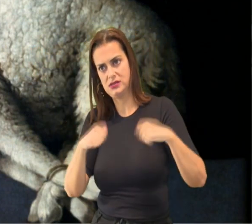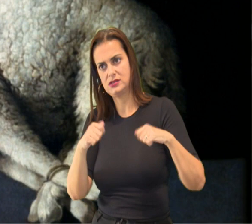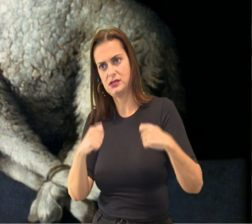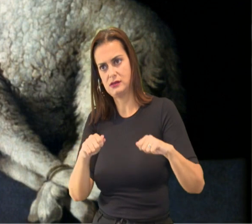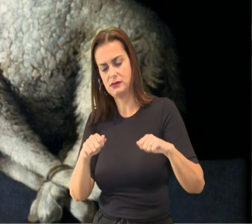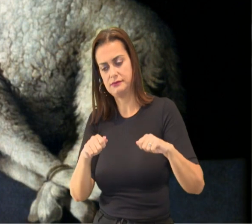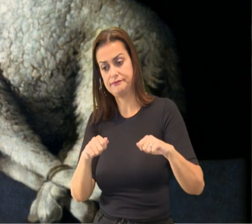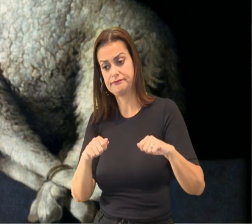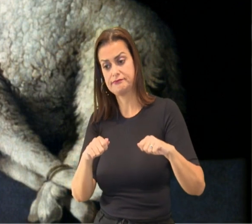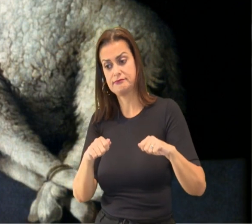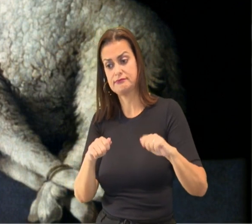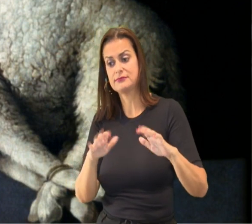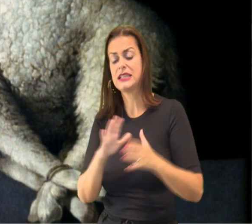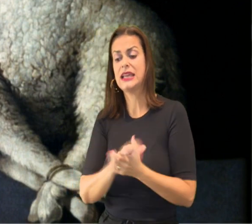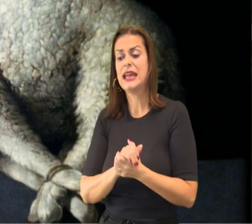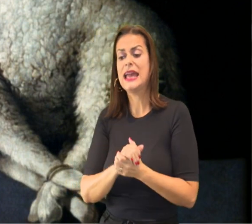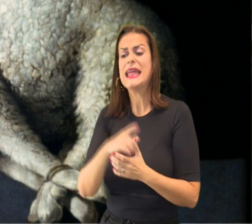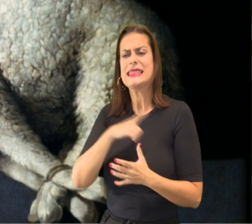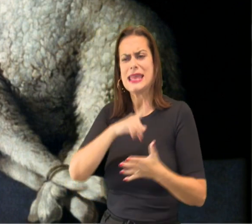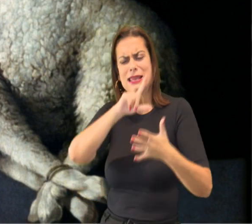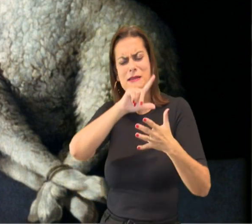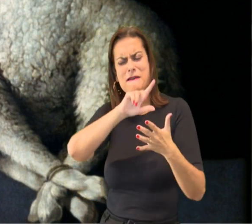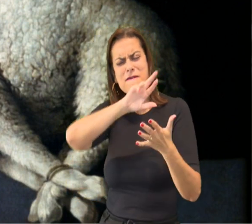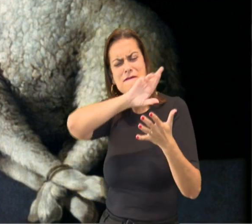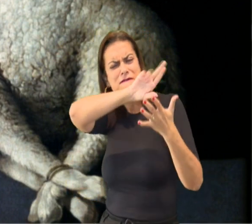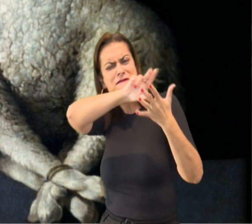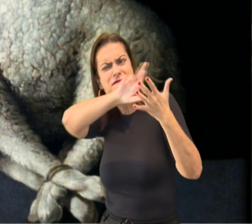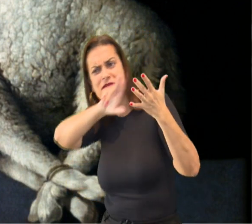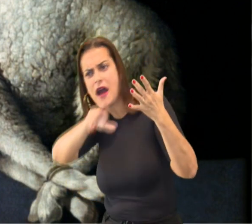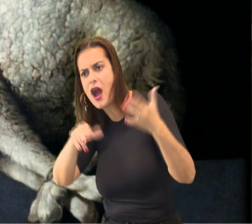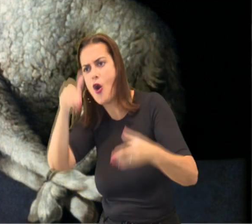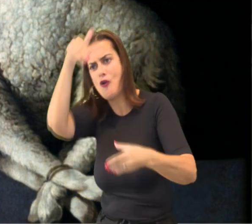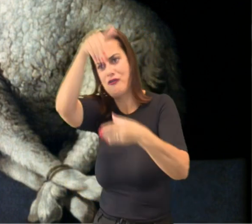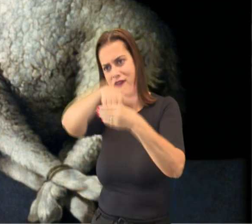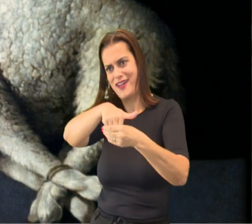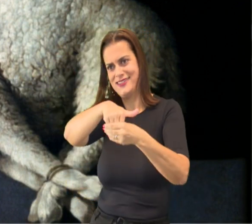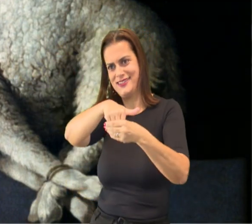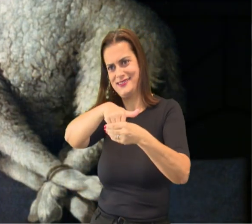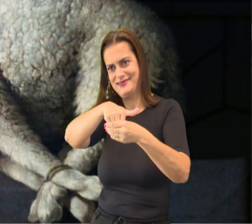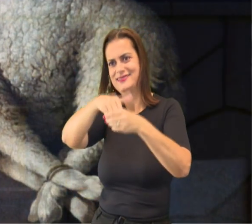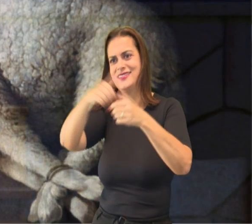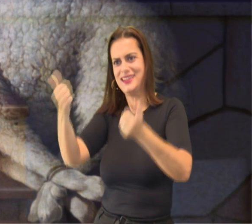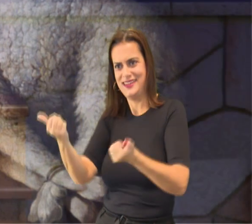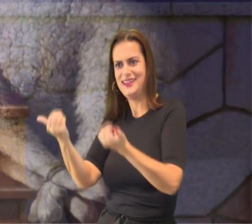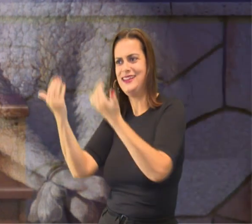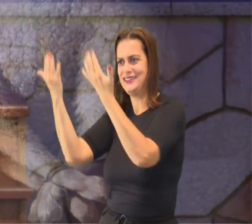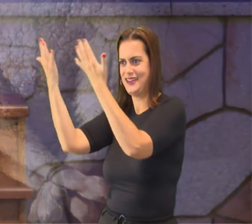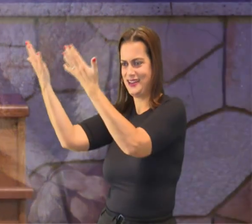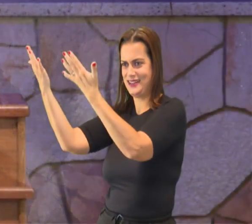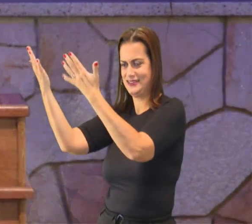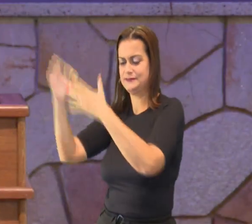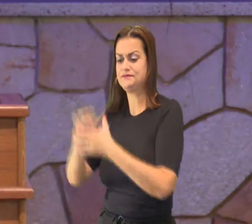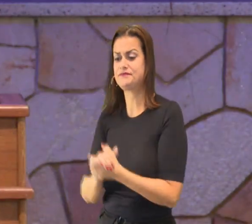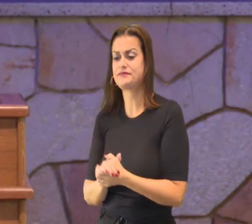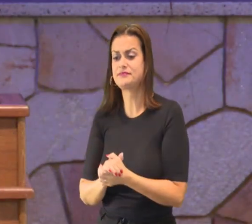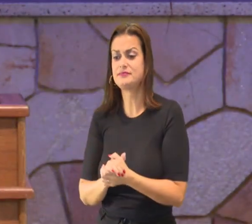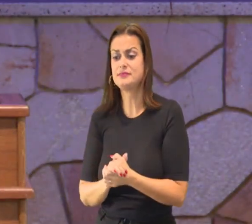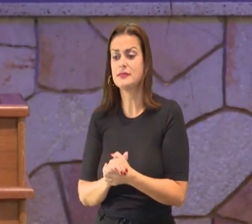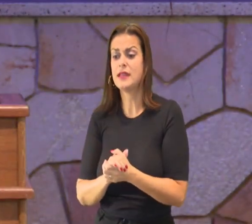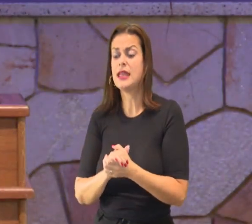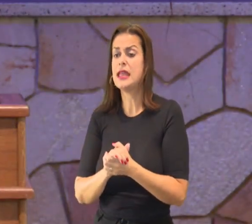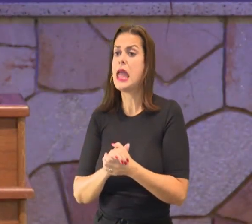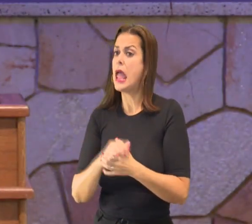Nós temos variados modelos de ofertas que eram trazidas para serem oferecidas. Elas